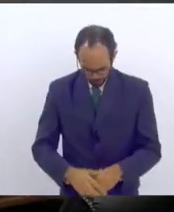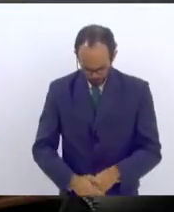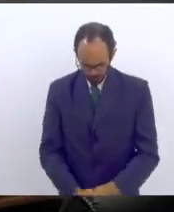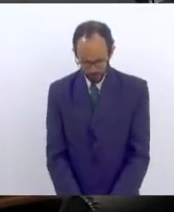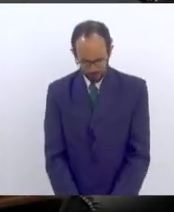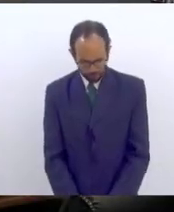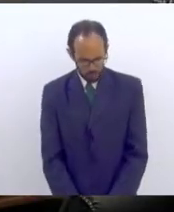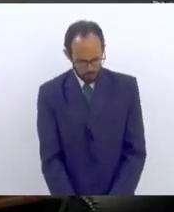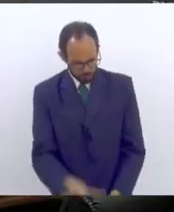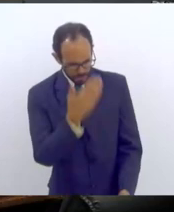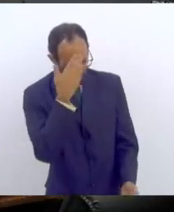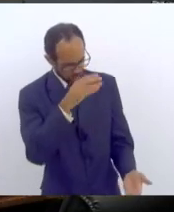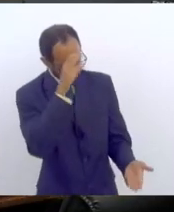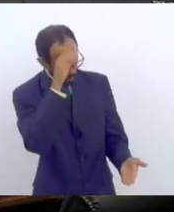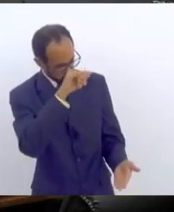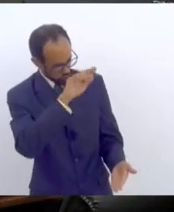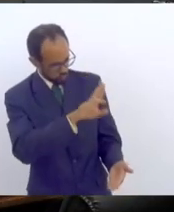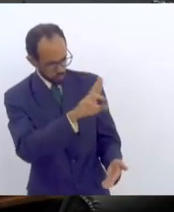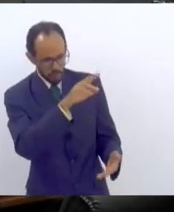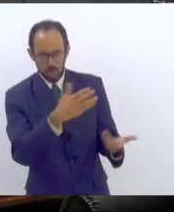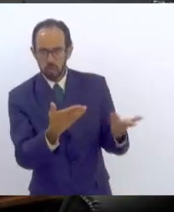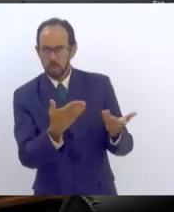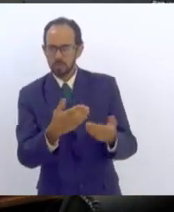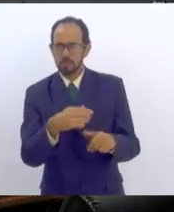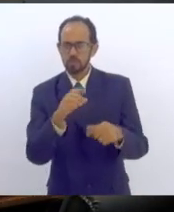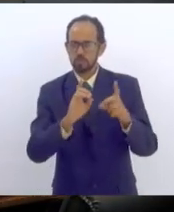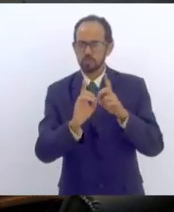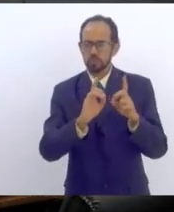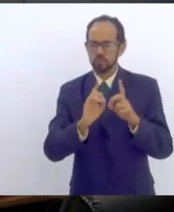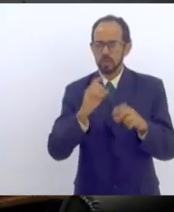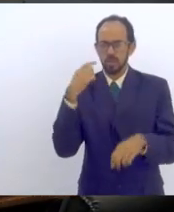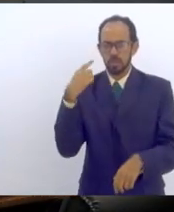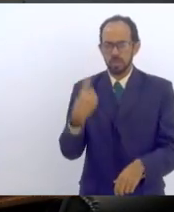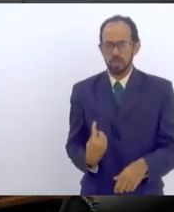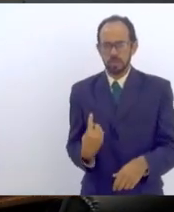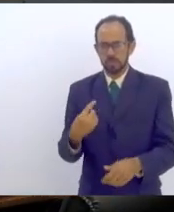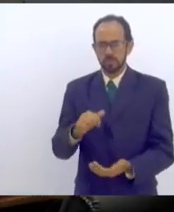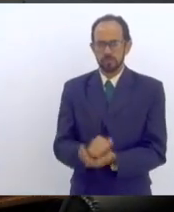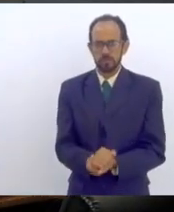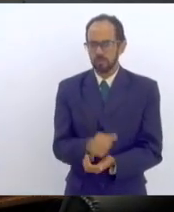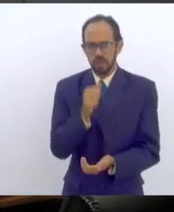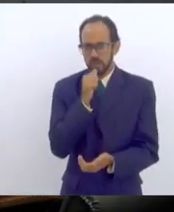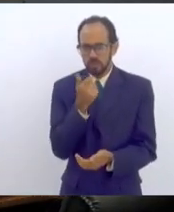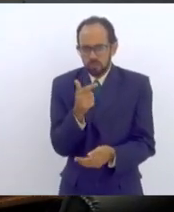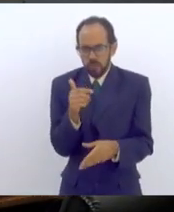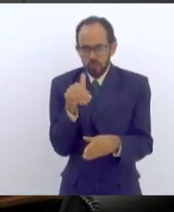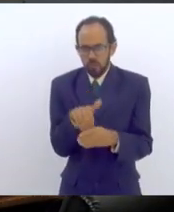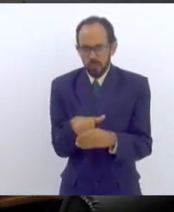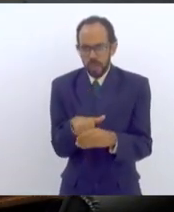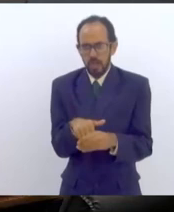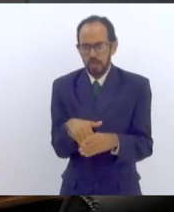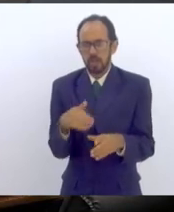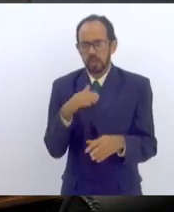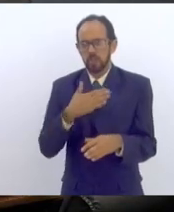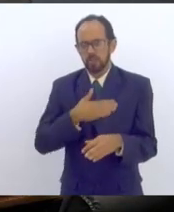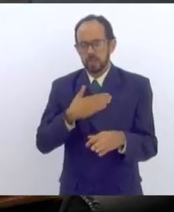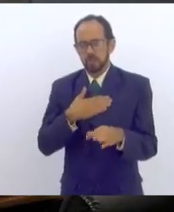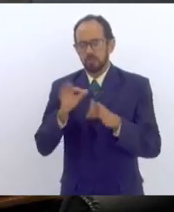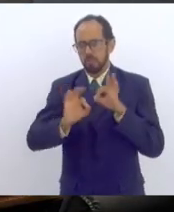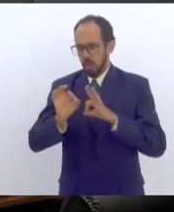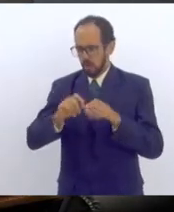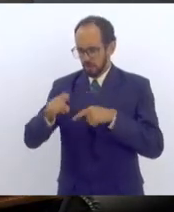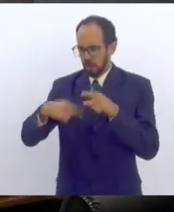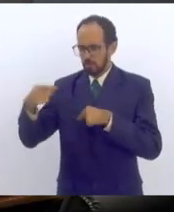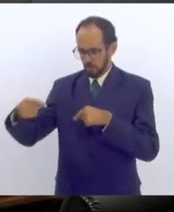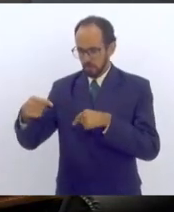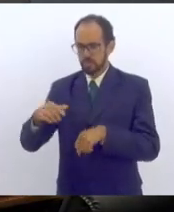Obrigado, deputado Tiaju. Para discutir, deputado Dani. Não, ainda não votou, não. Aguardo o final da votação. Quero fazer pela ordem. Para discutir,